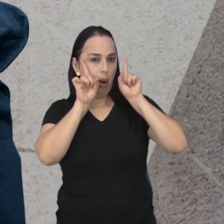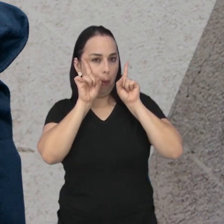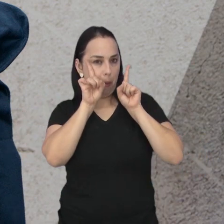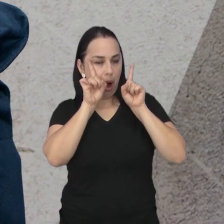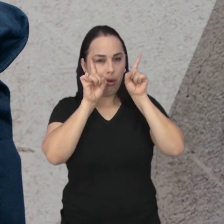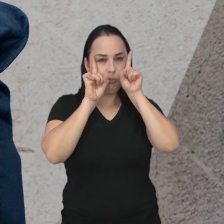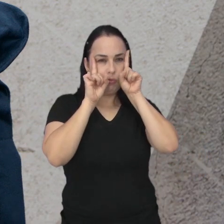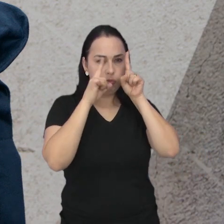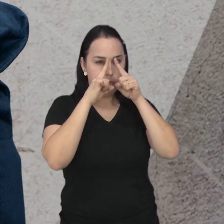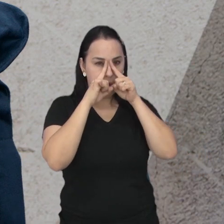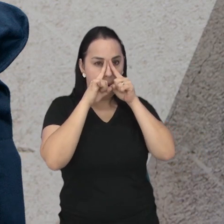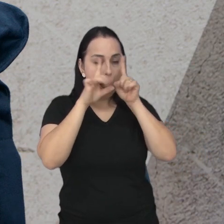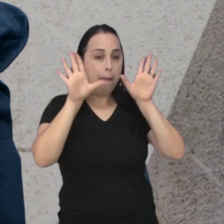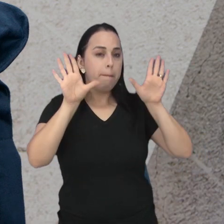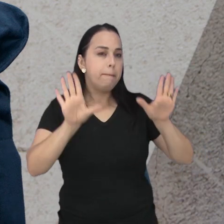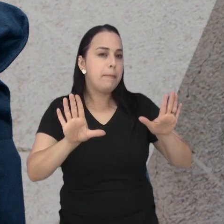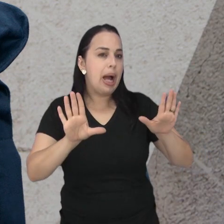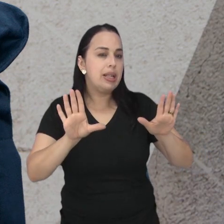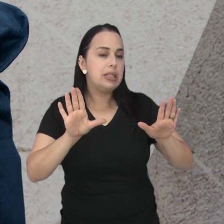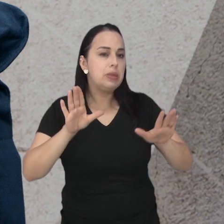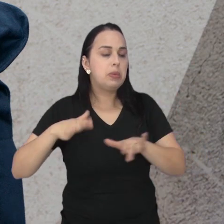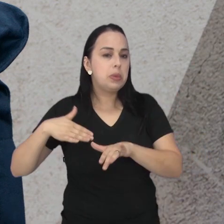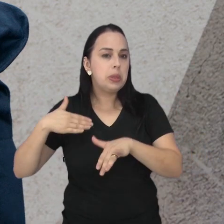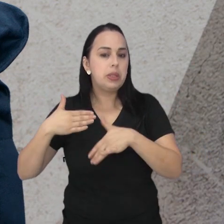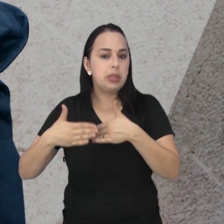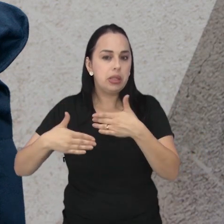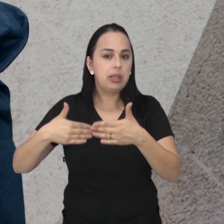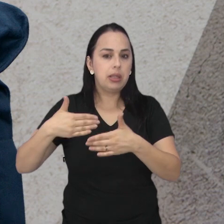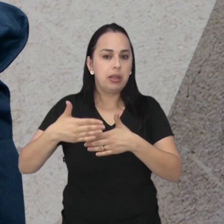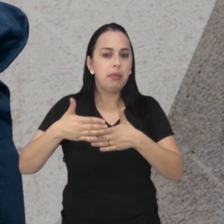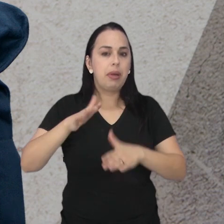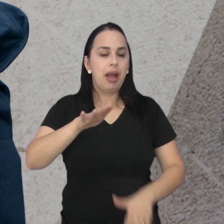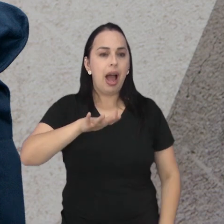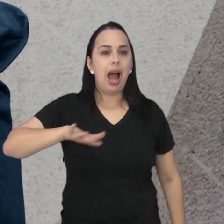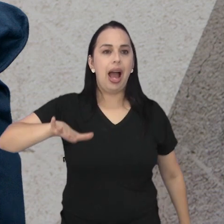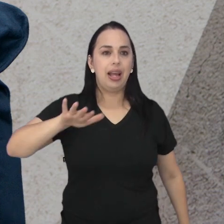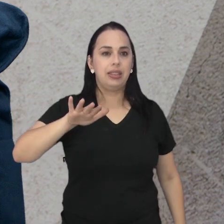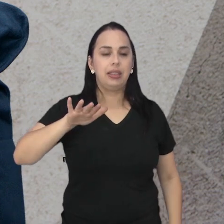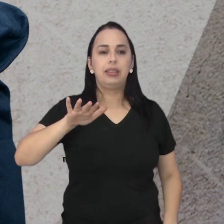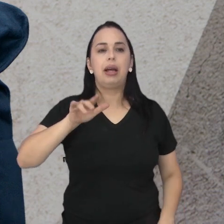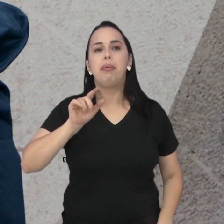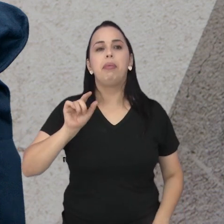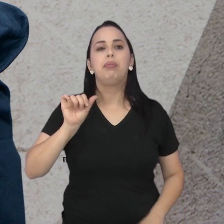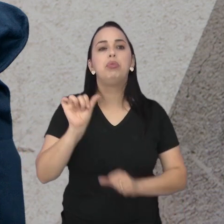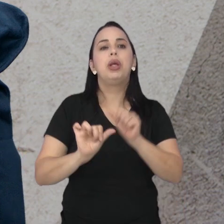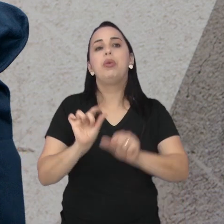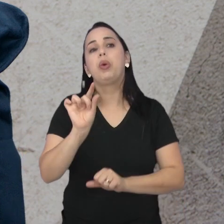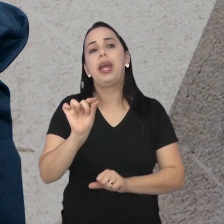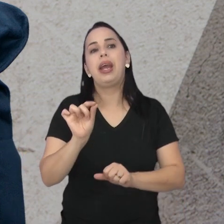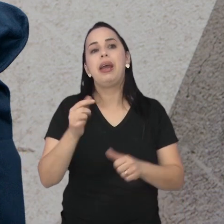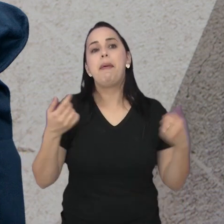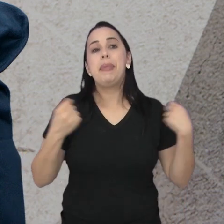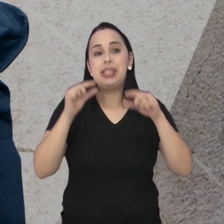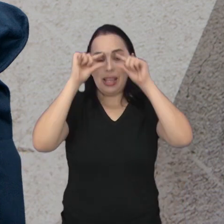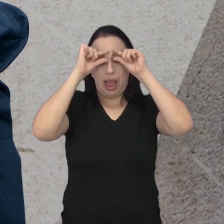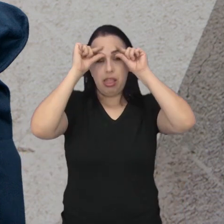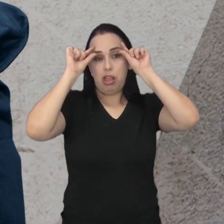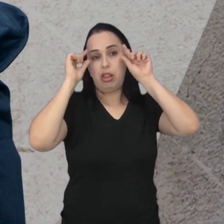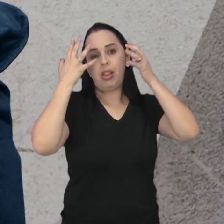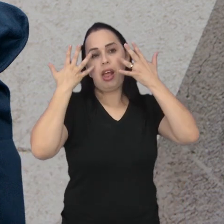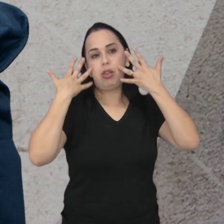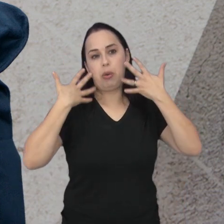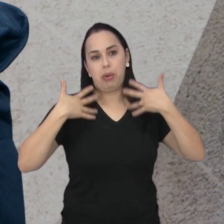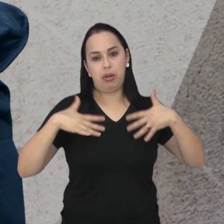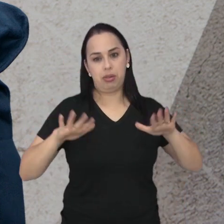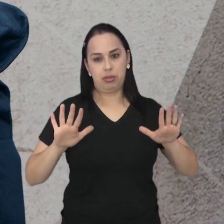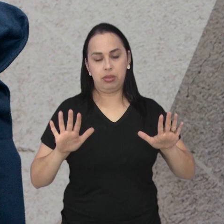medidas que a gente acompanha, só que cada vez mais o mercado está mudando para a naturalidade. Então, assim,